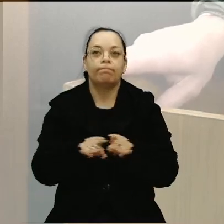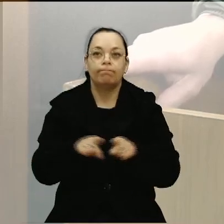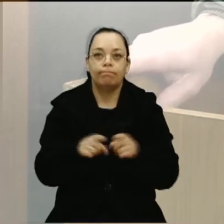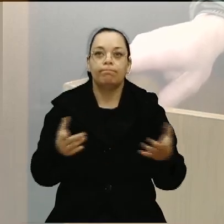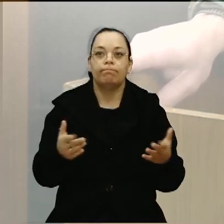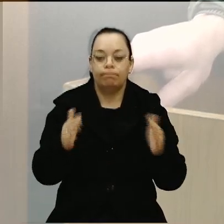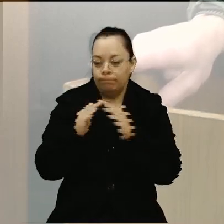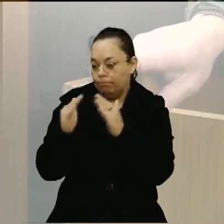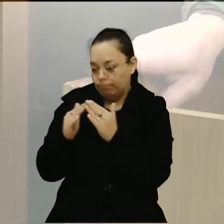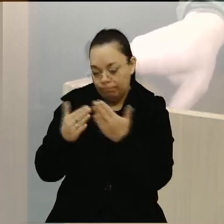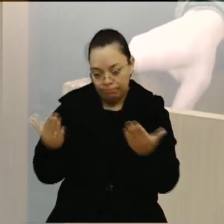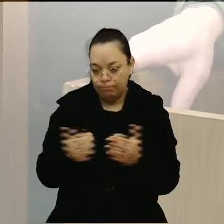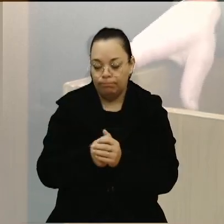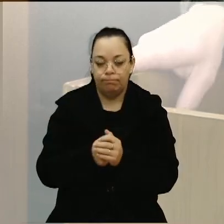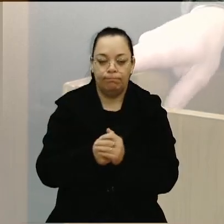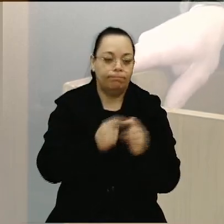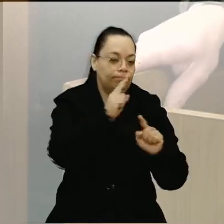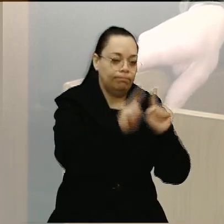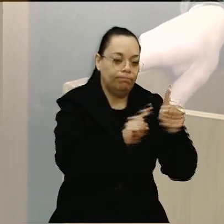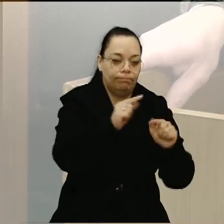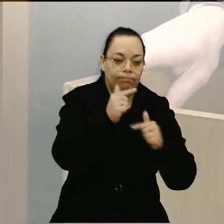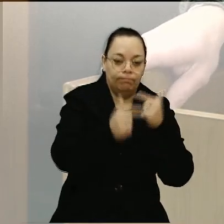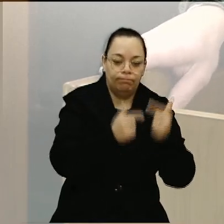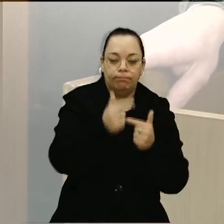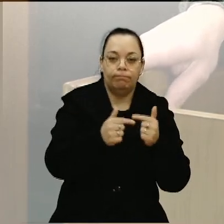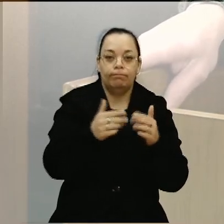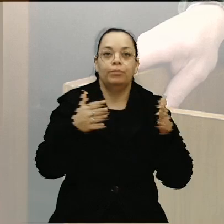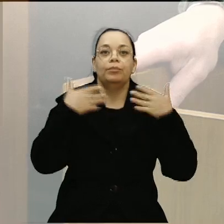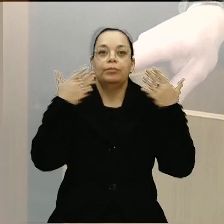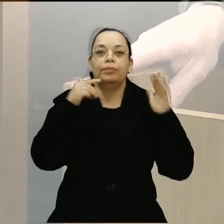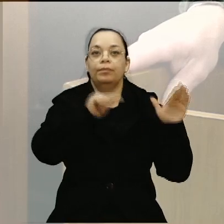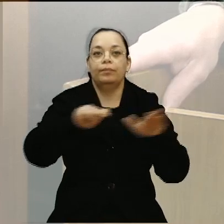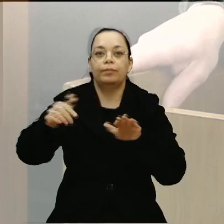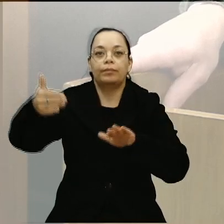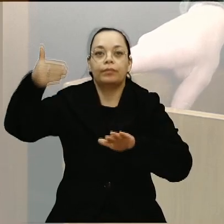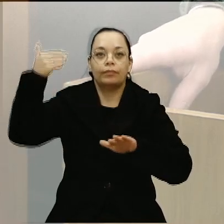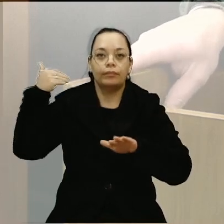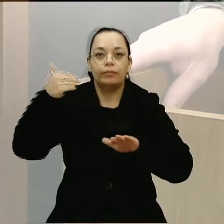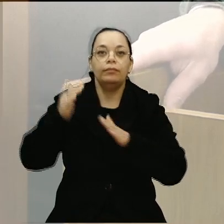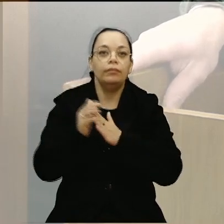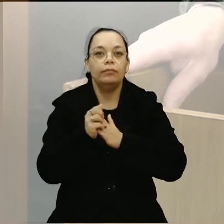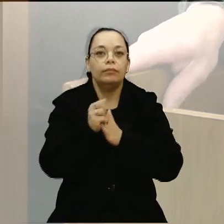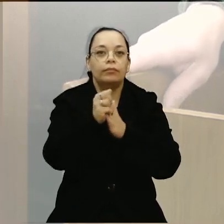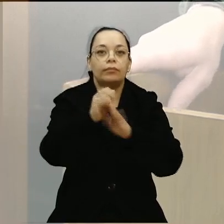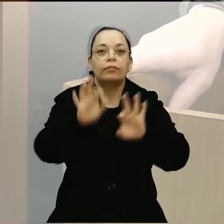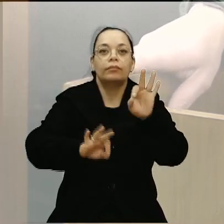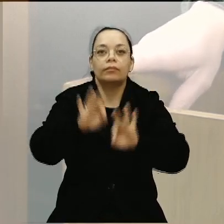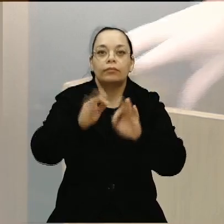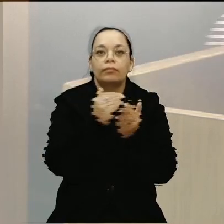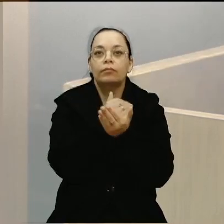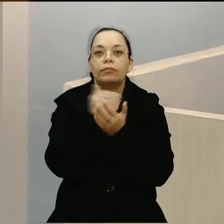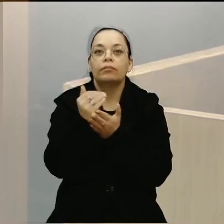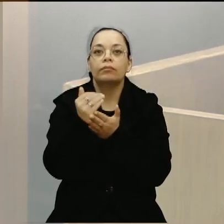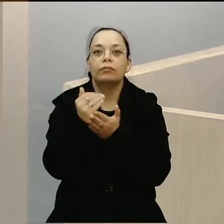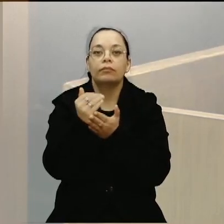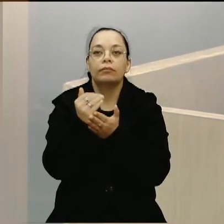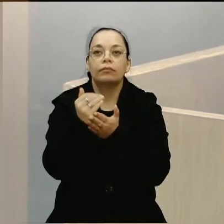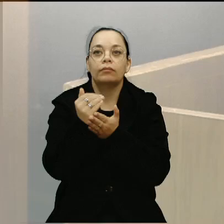acontece alguns transtornos. Mas a alegria de semana passada, nós conseguimos acompanhar a ordem de início